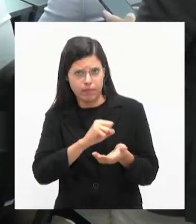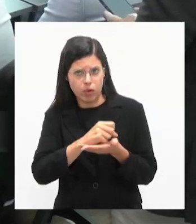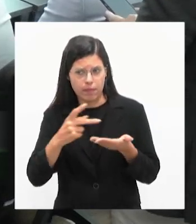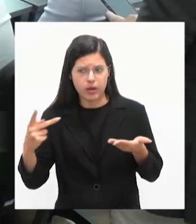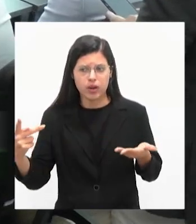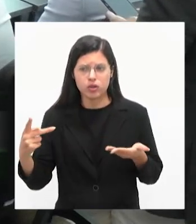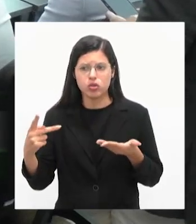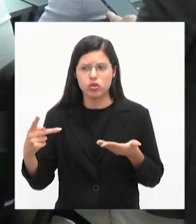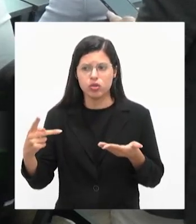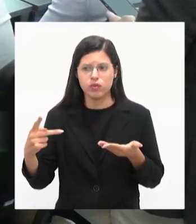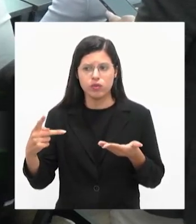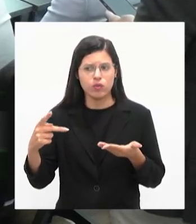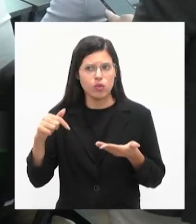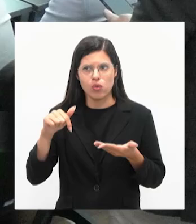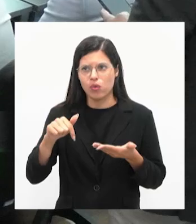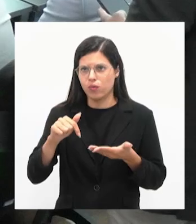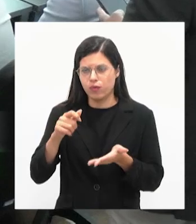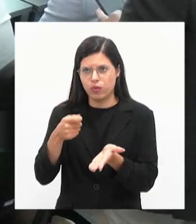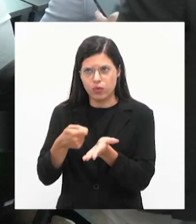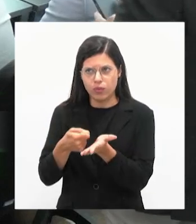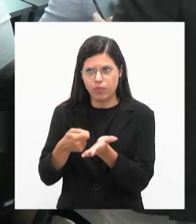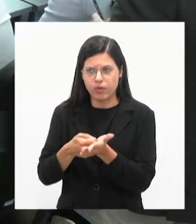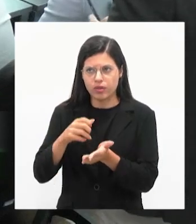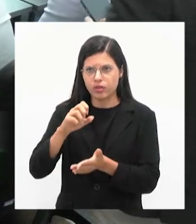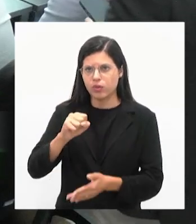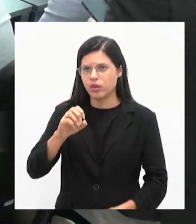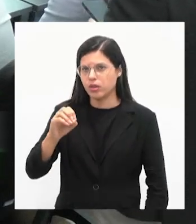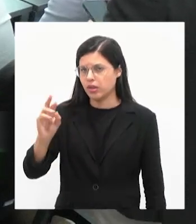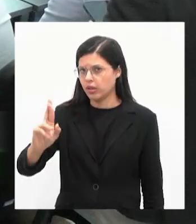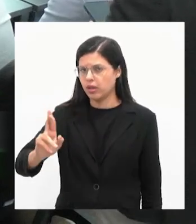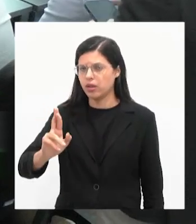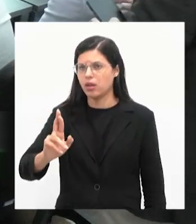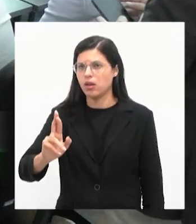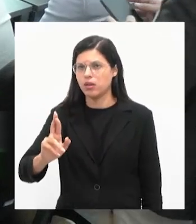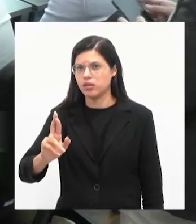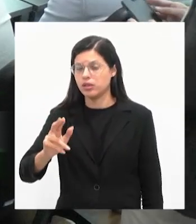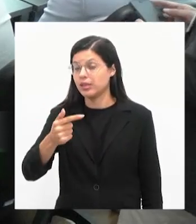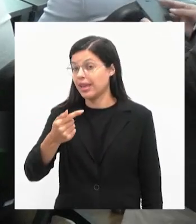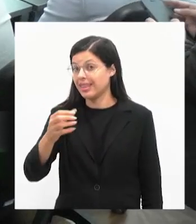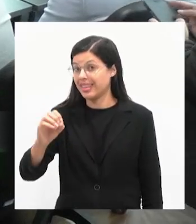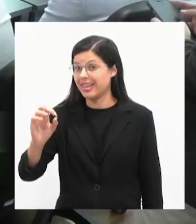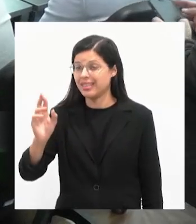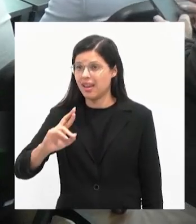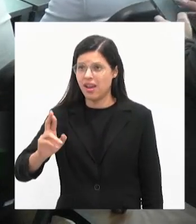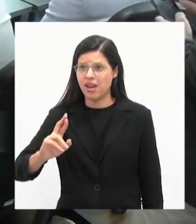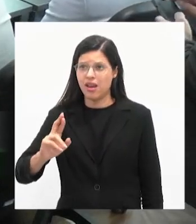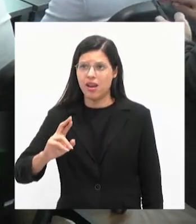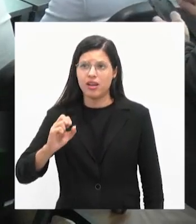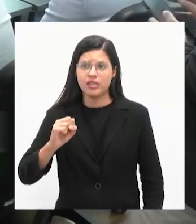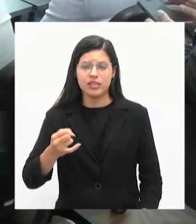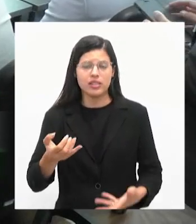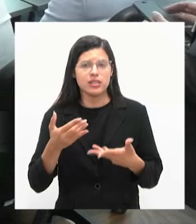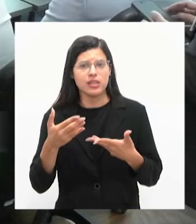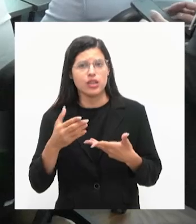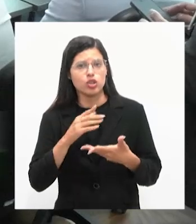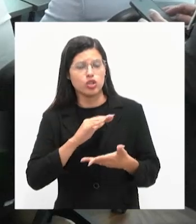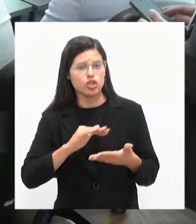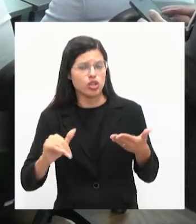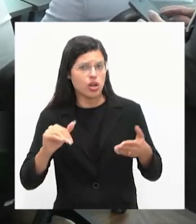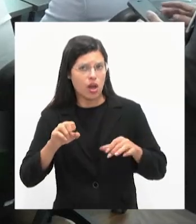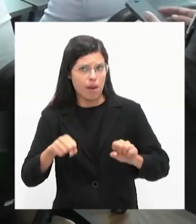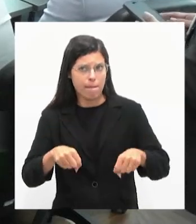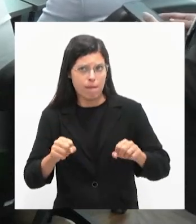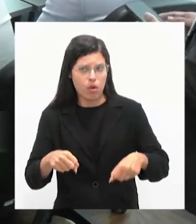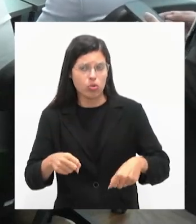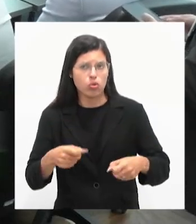empresa, cobrando R$70 por boleto para pagar. R$70. Se você quiser tirar sua moto ali, o cara te cobra R$70. E